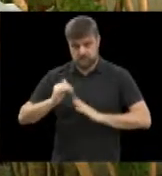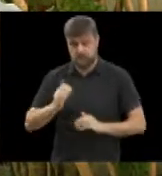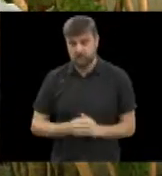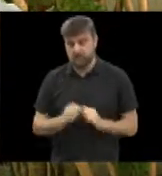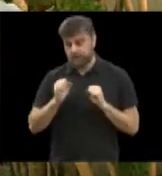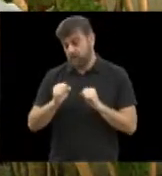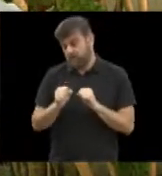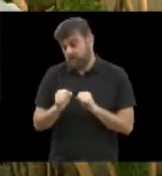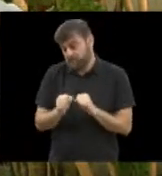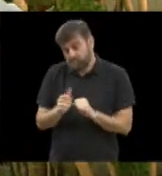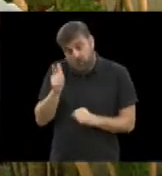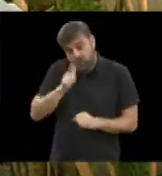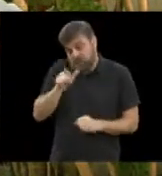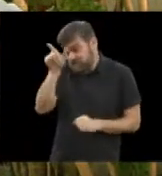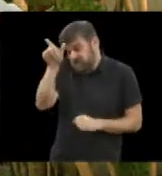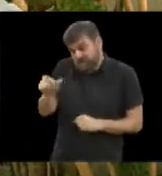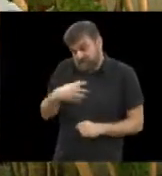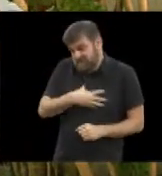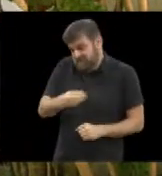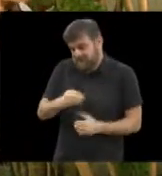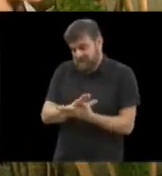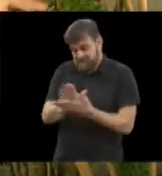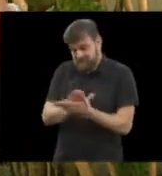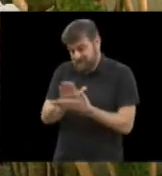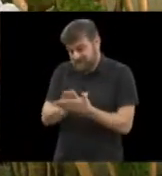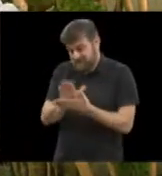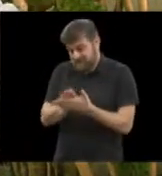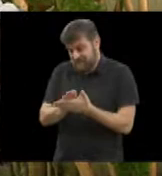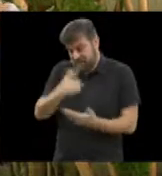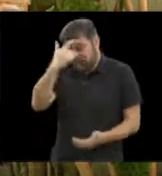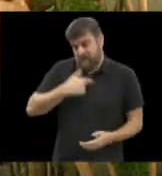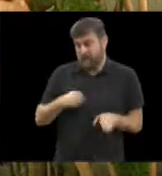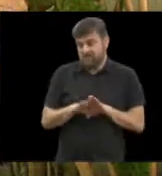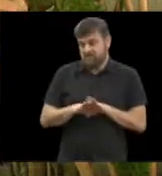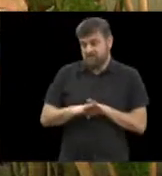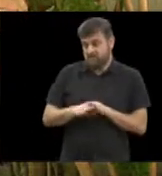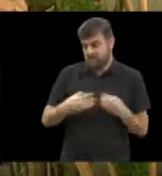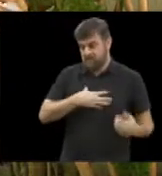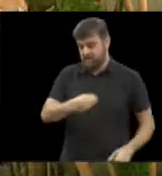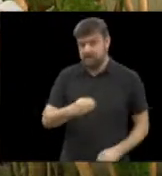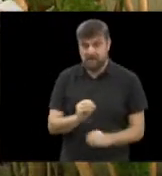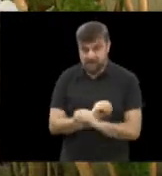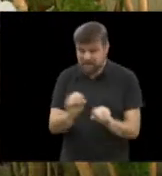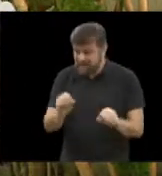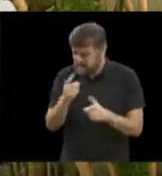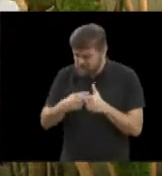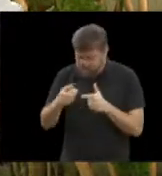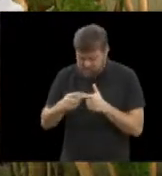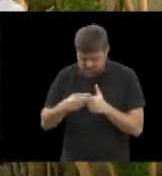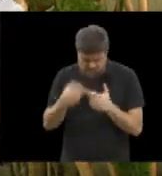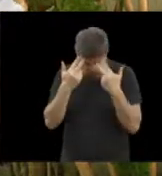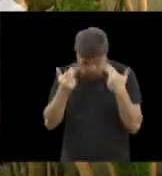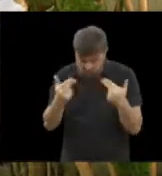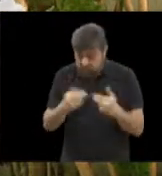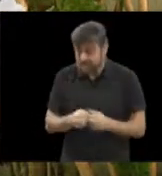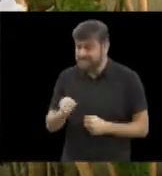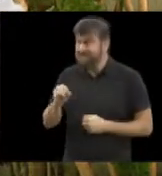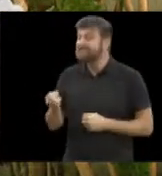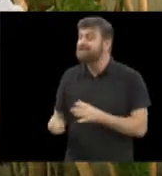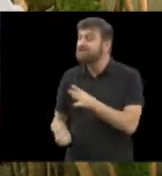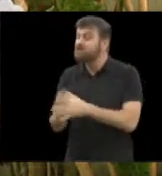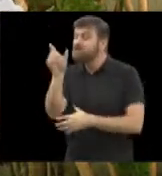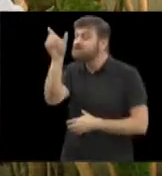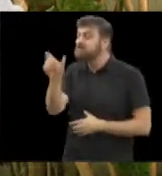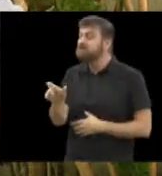posso até não... que você não tenha filho, eu não tive filhos, quer dizer, não é um problema Mas se você tiver uma intercorrência e seu filho não